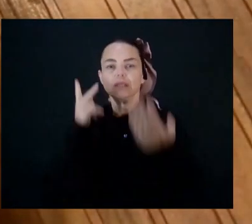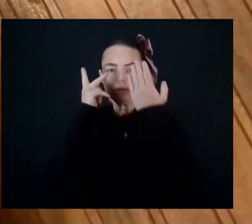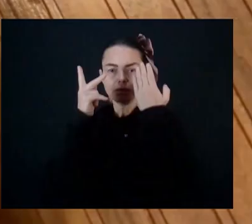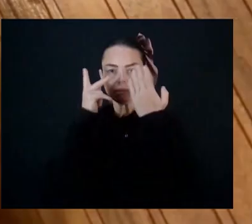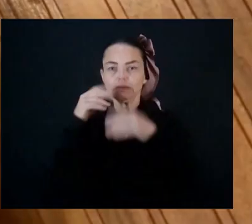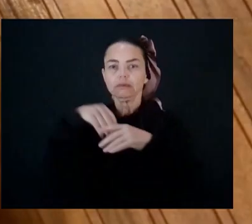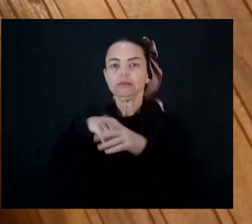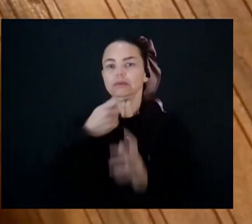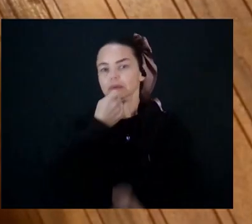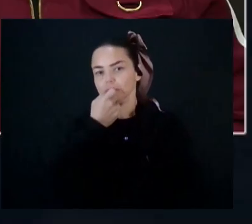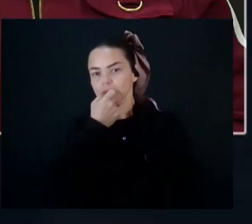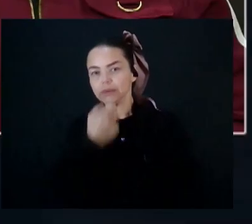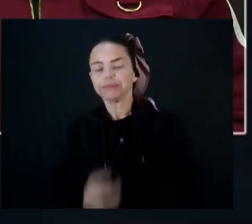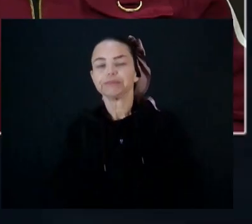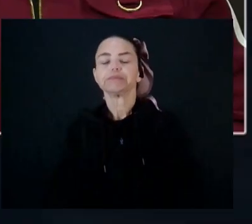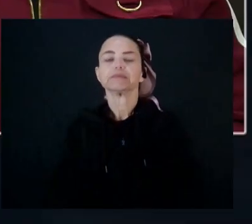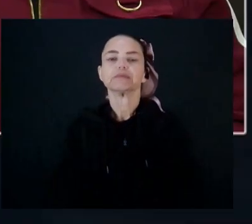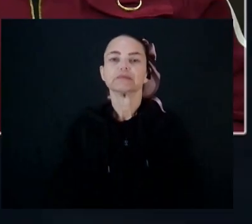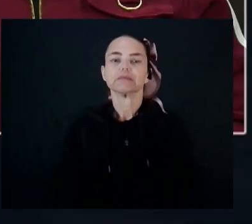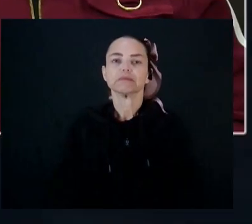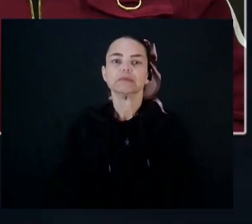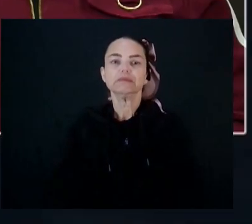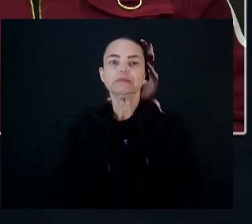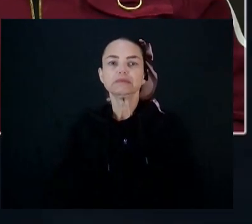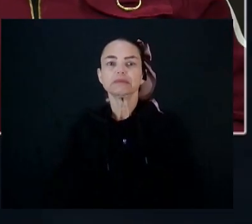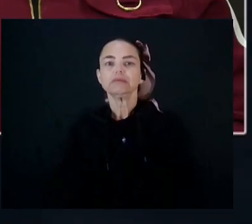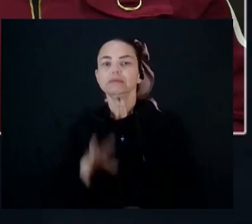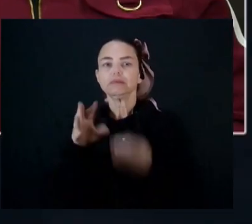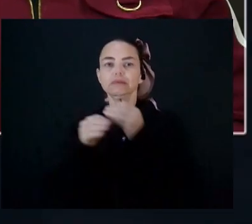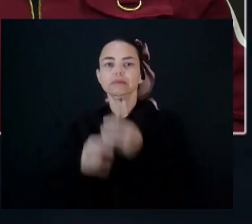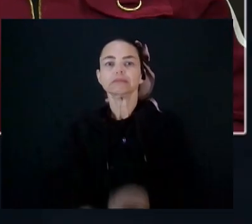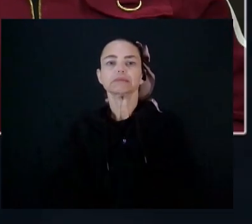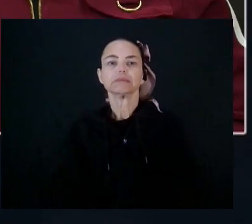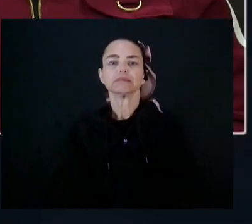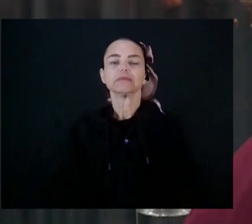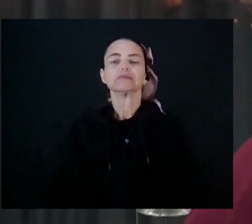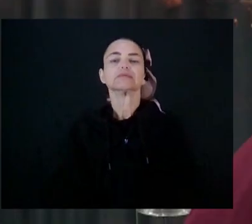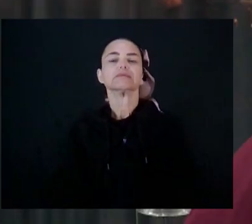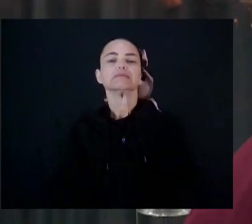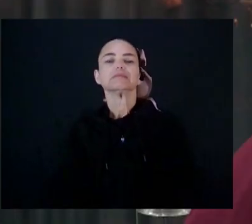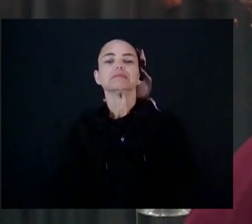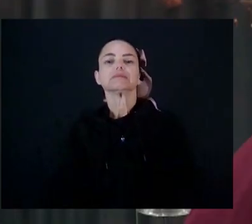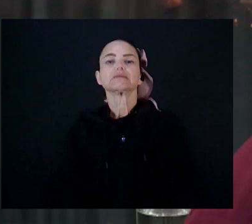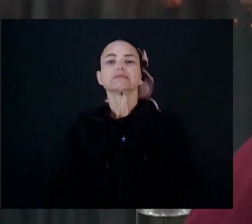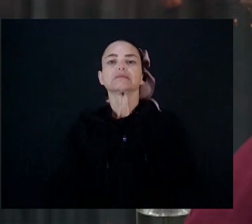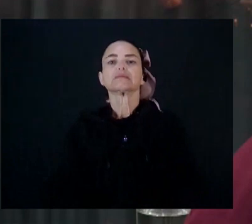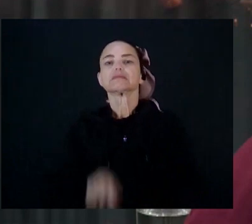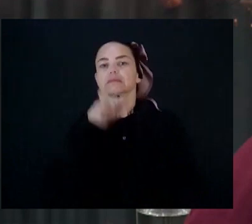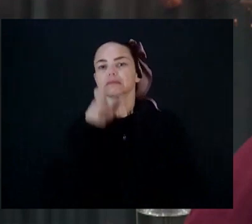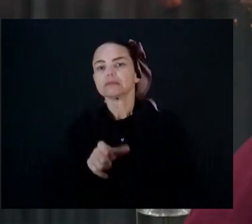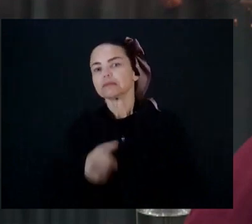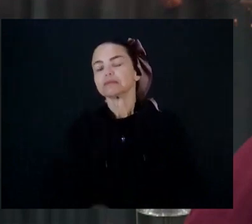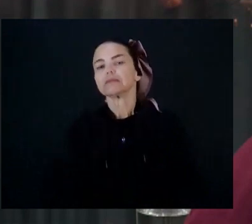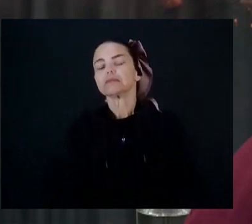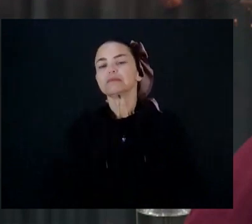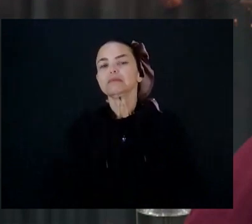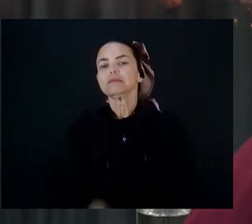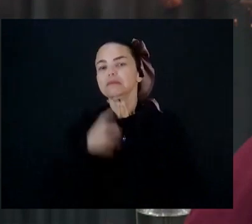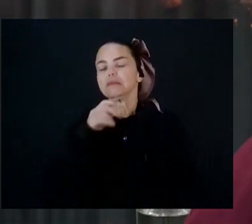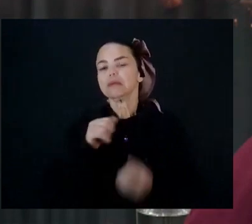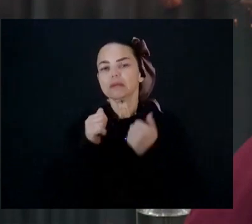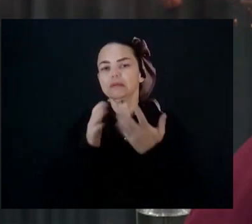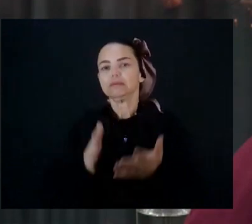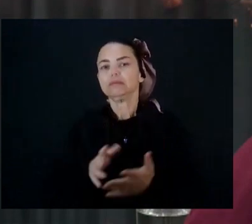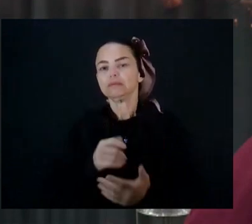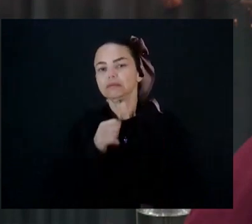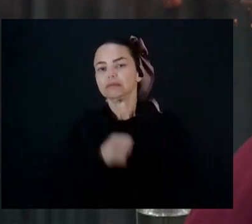medicação. Só para complementar, você falou, né, sobre esse indivíduo que se torna muito potente fora e